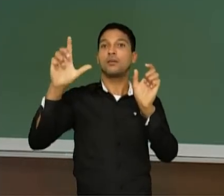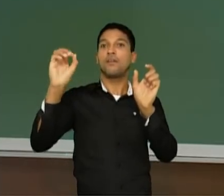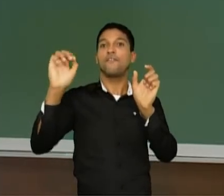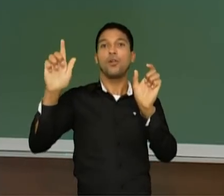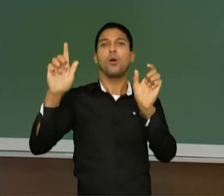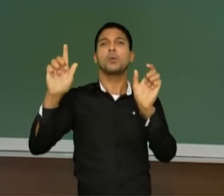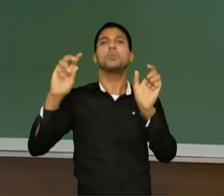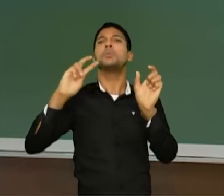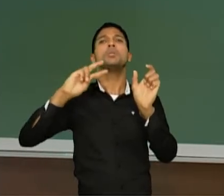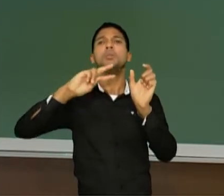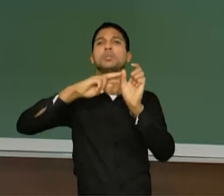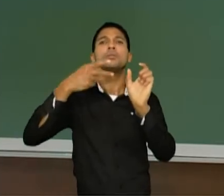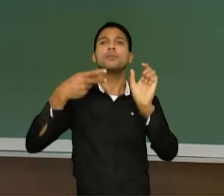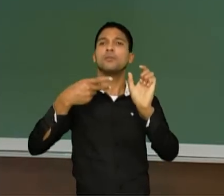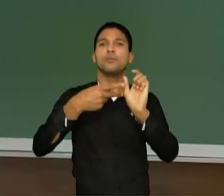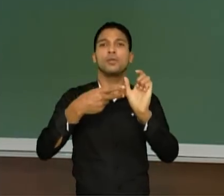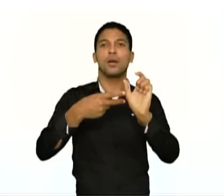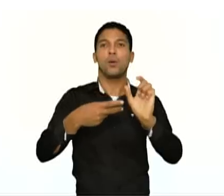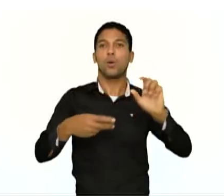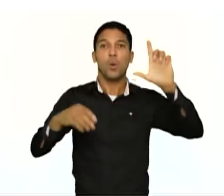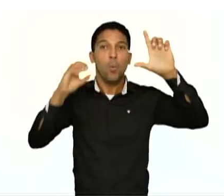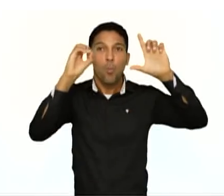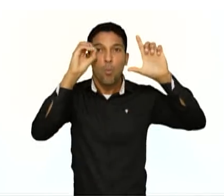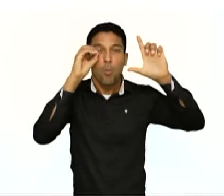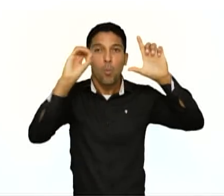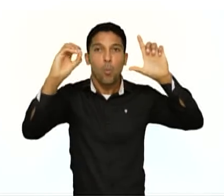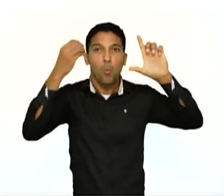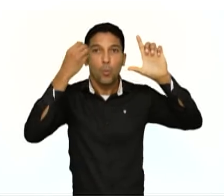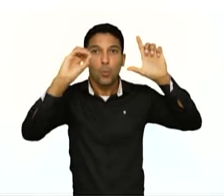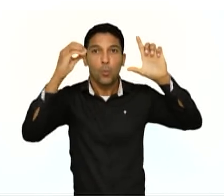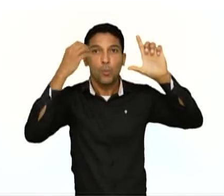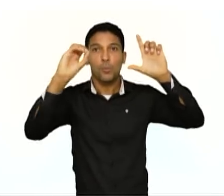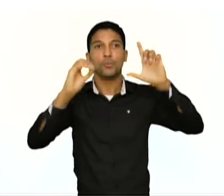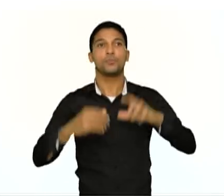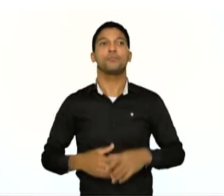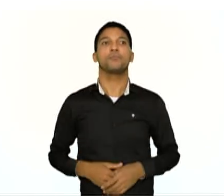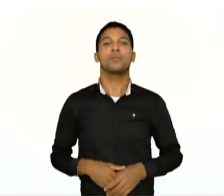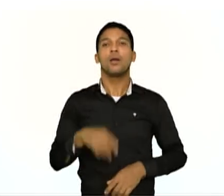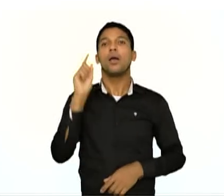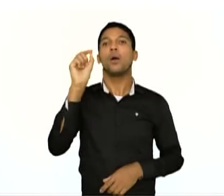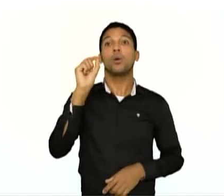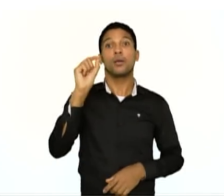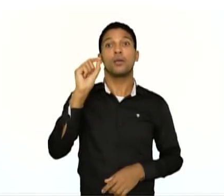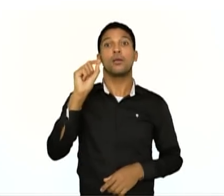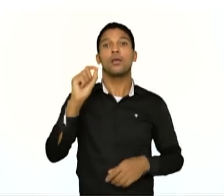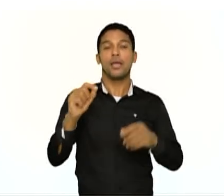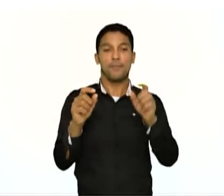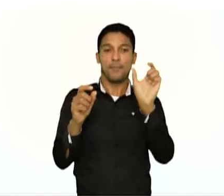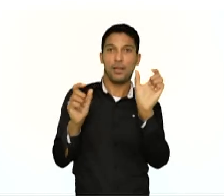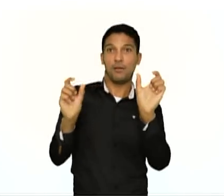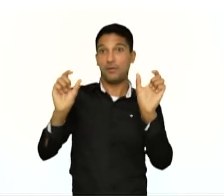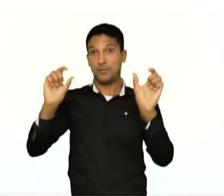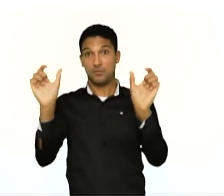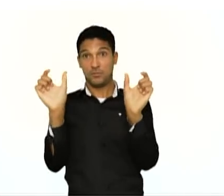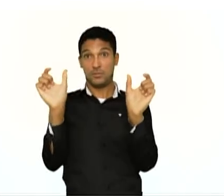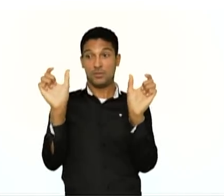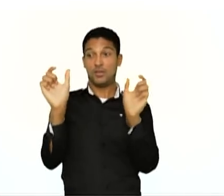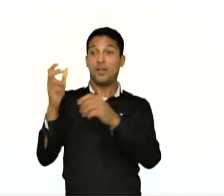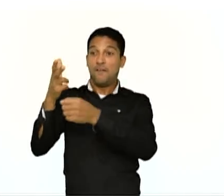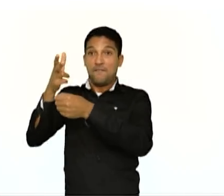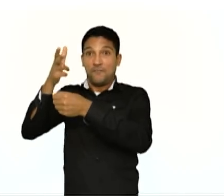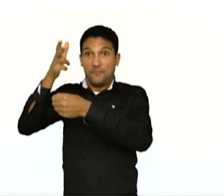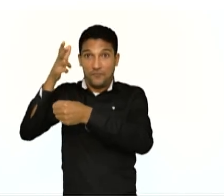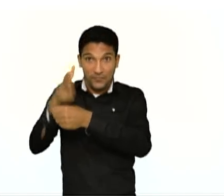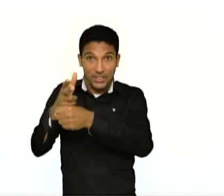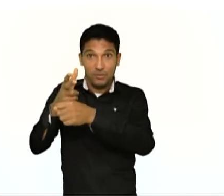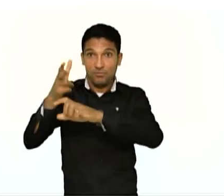viu, então vamos aprender. Então, o que é um vlog? Vlog é a abreviação de videoblog, ou